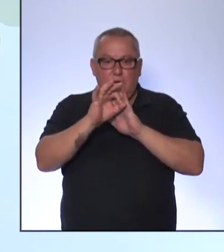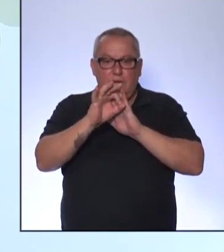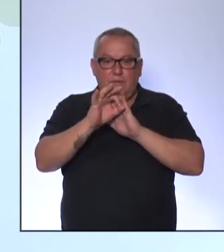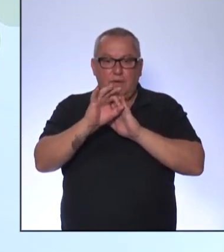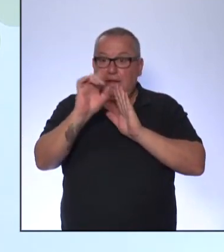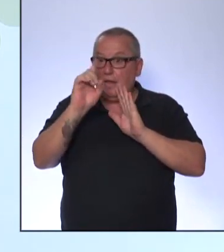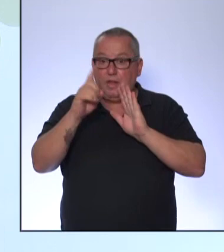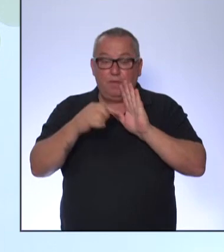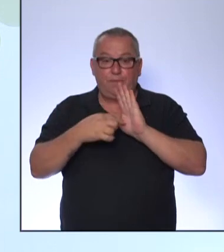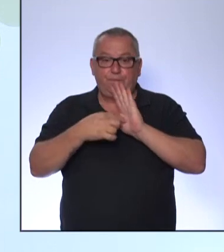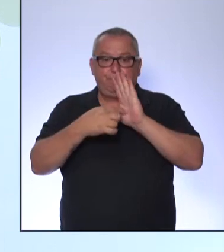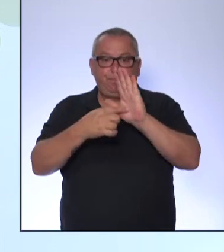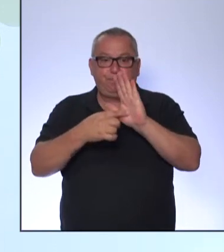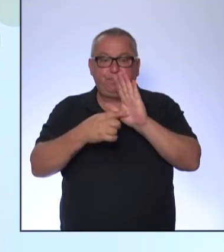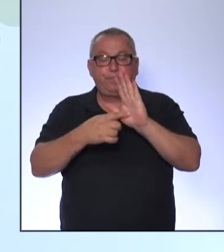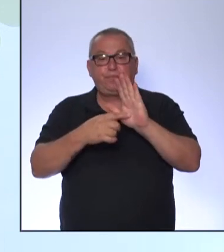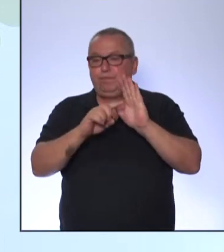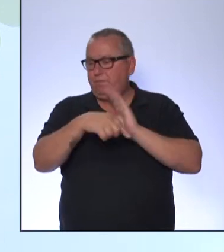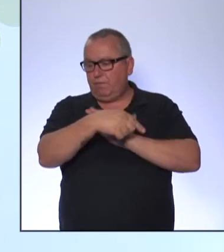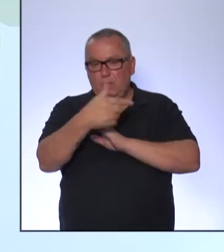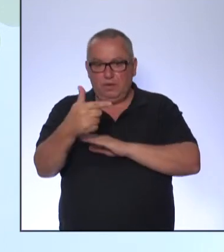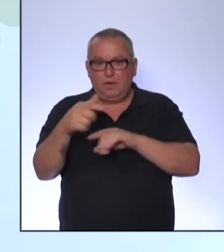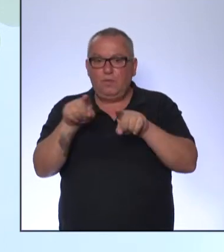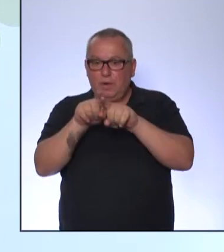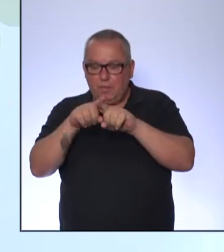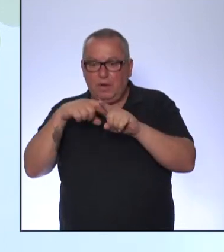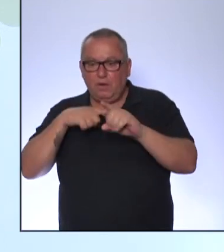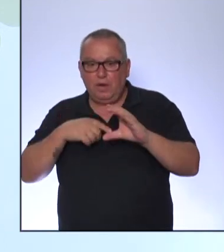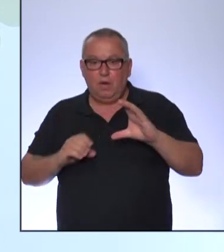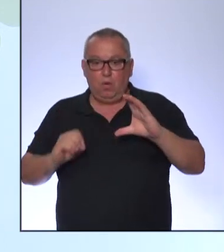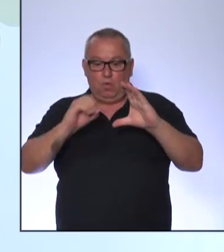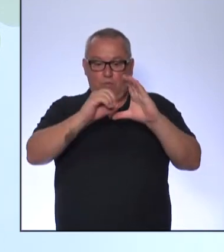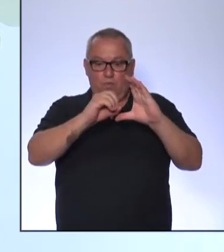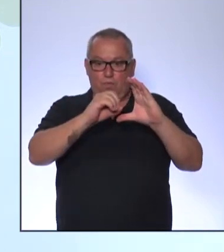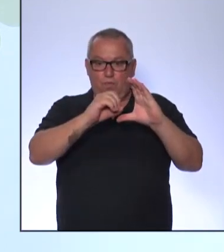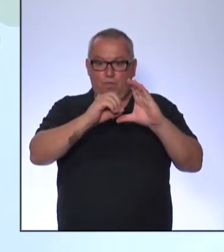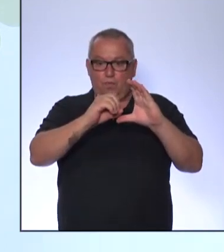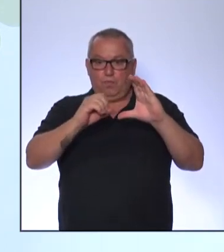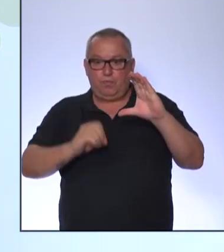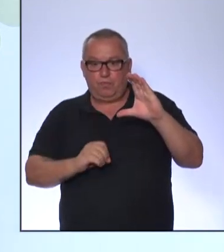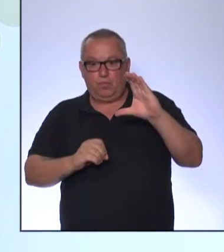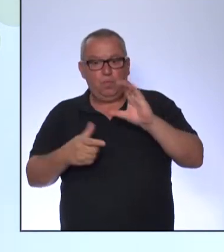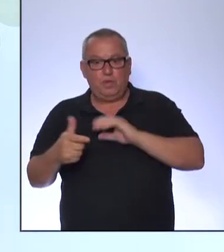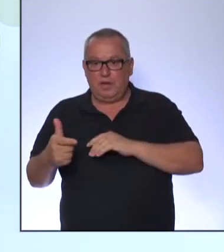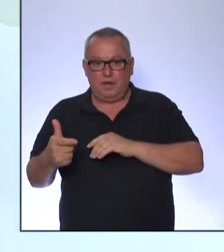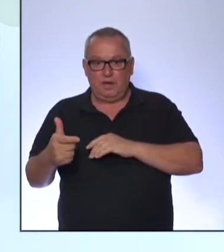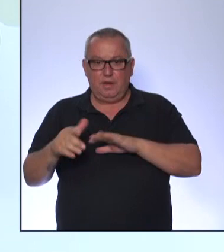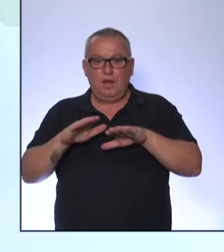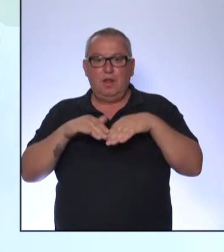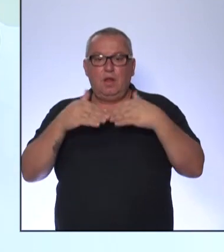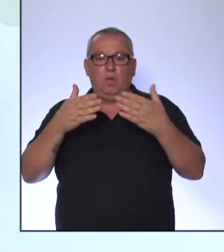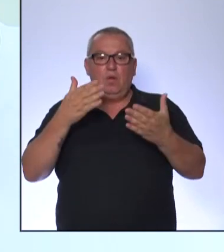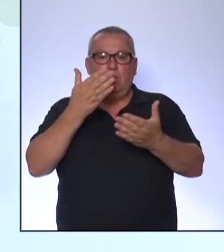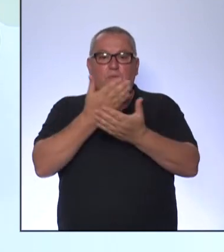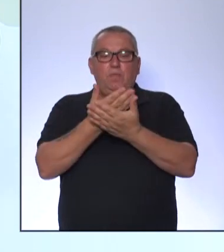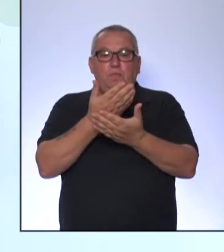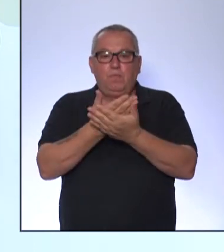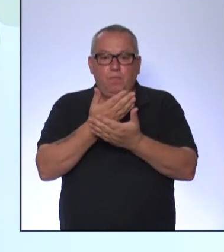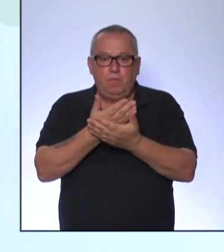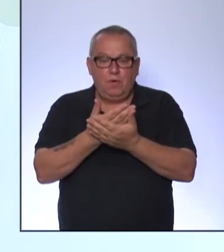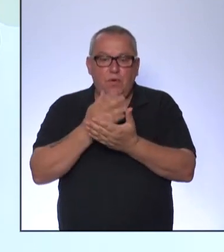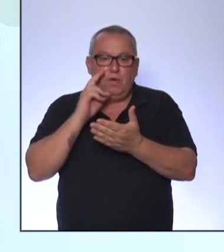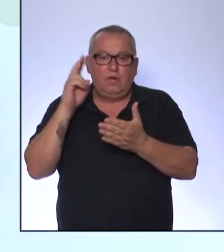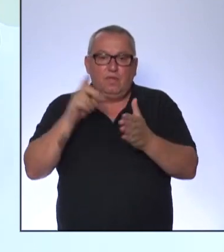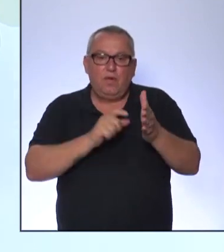não apresentam essa membrana e seres que apresentam essa membrana. Vale lembrar, normalmente, quando a gente estuda conceitos